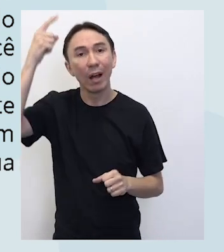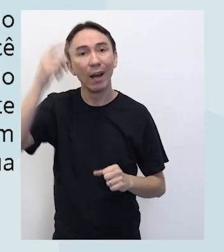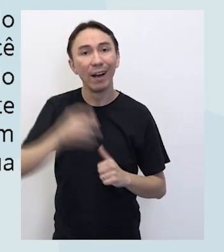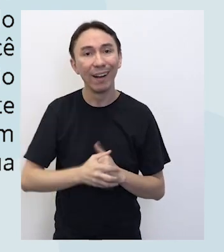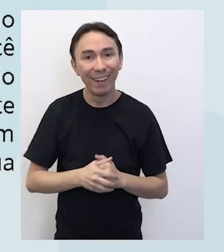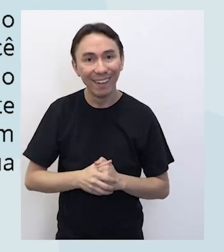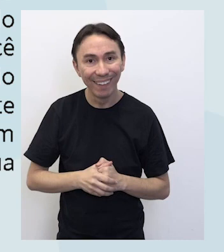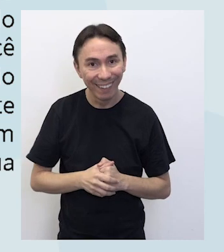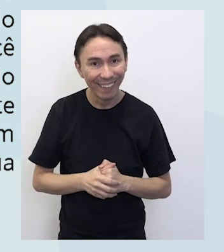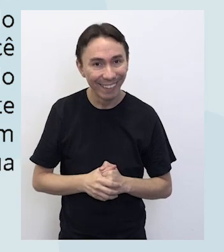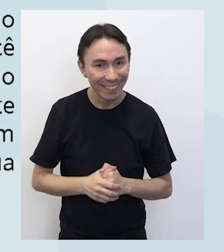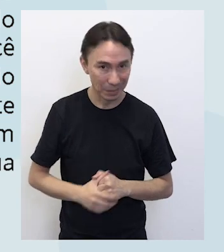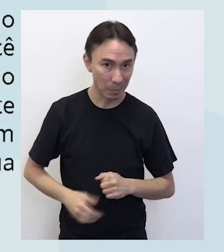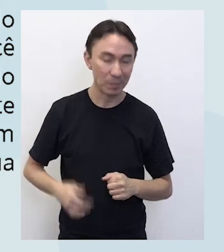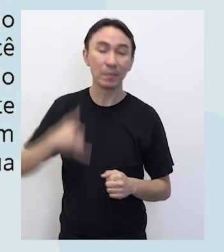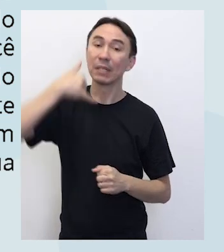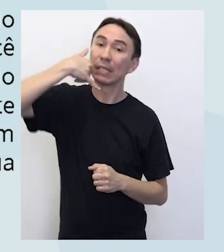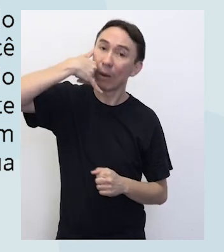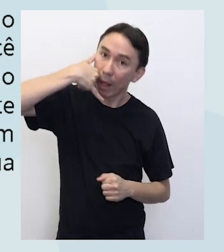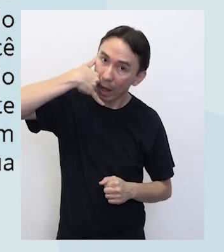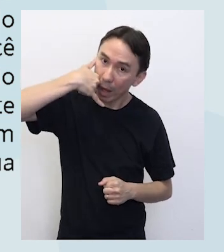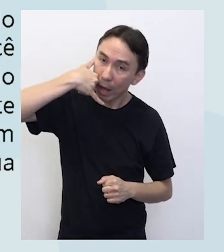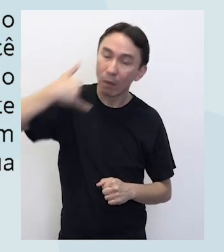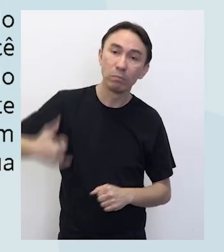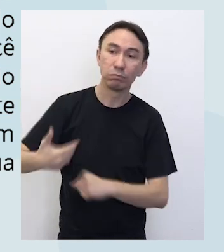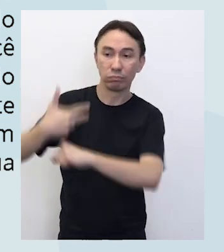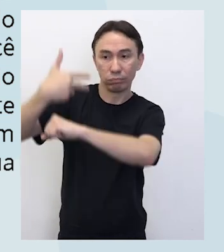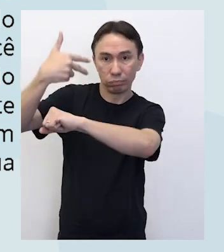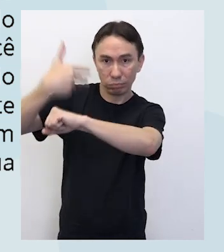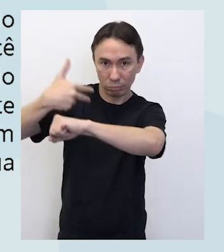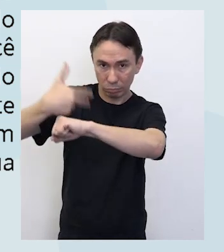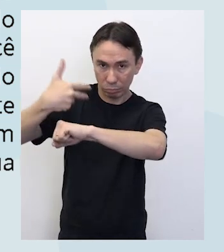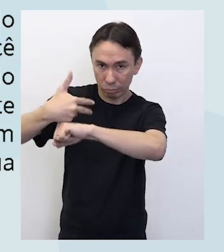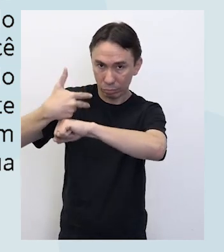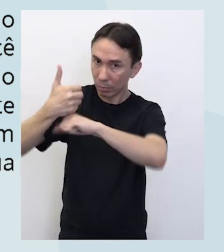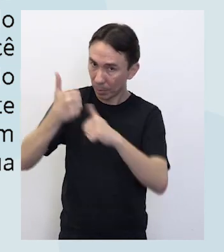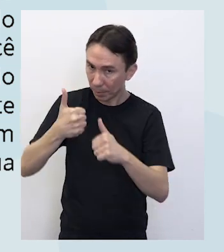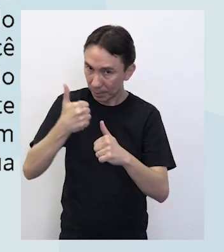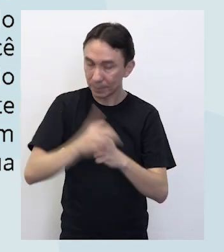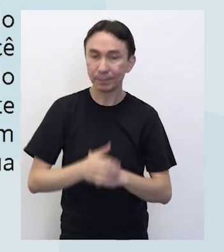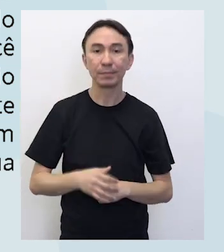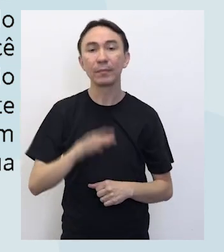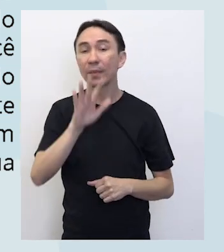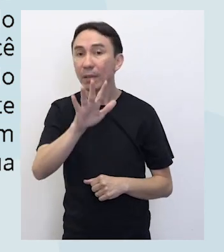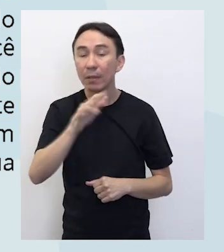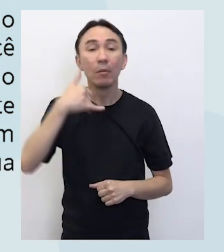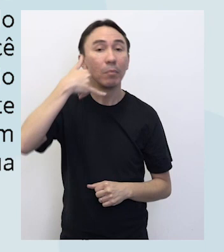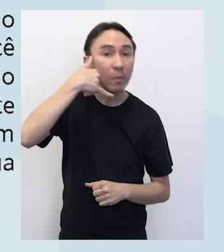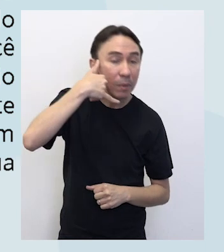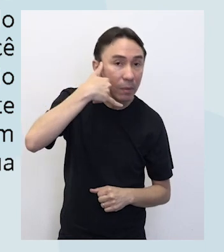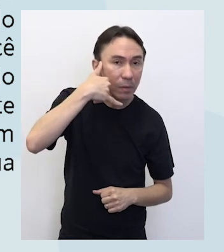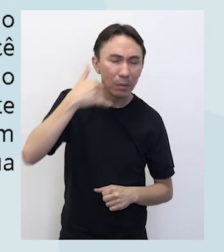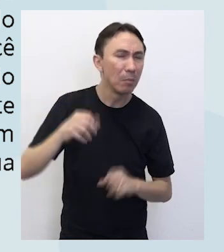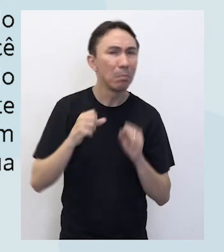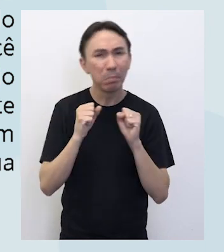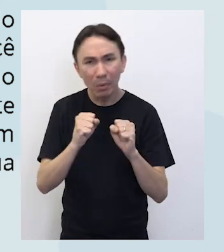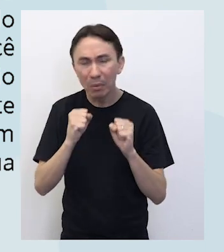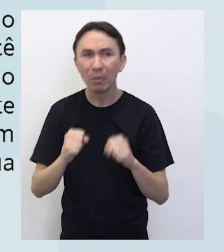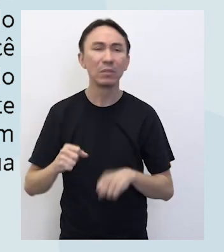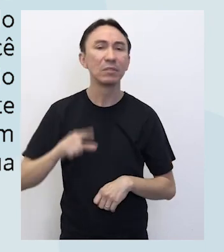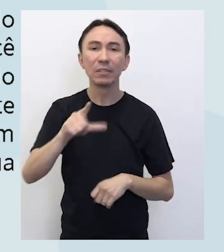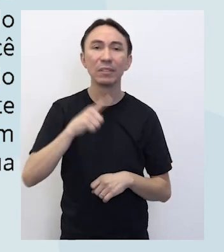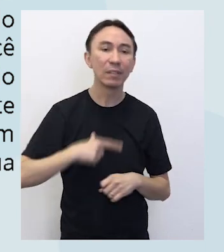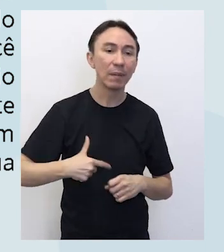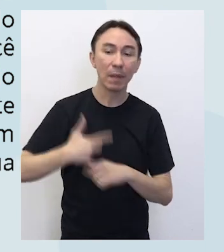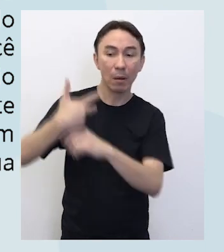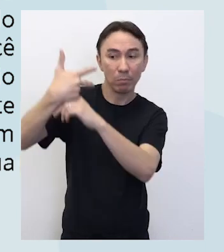podem, lembra que eu já expliquei para vocês, gente, tudo que vocês fizerem aqui de atividades que a gente propõe, vocês podem estar gravando numa pasta no computador de vocês